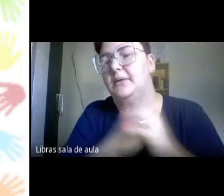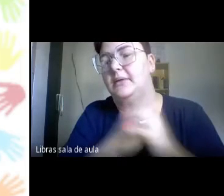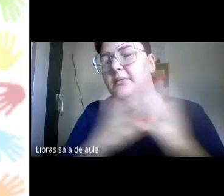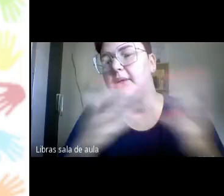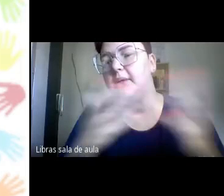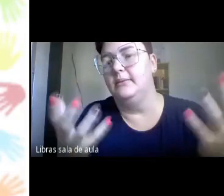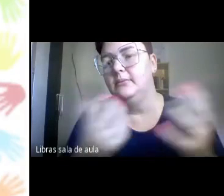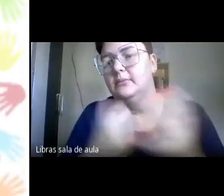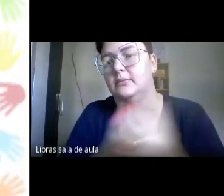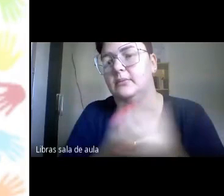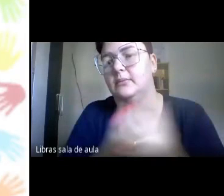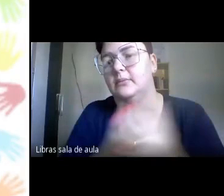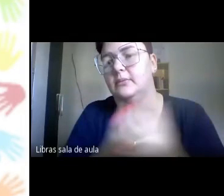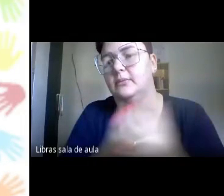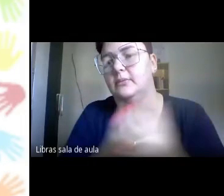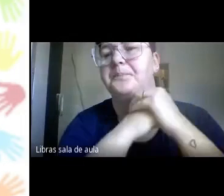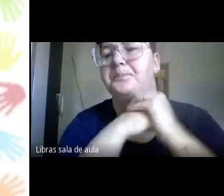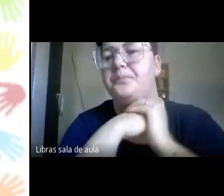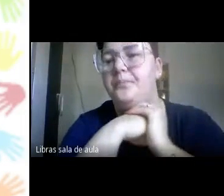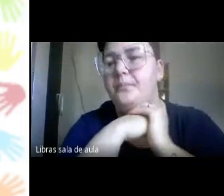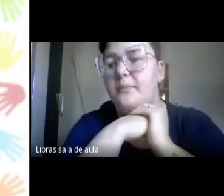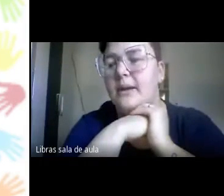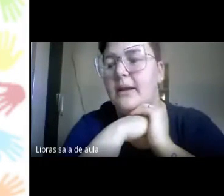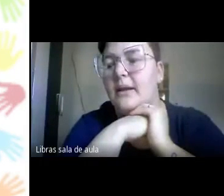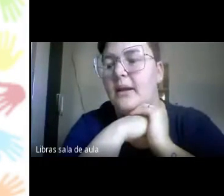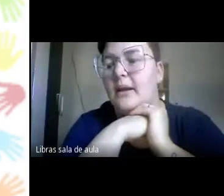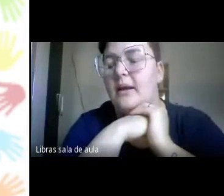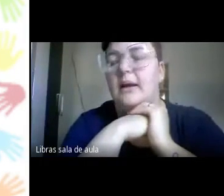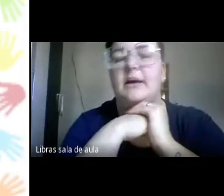nossa língua cotidiana, né?